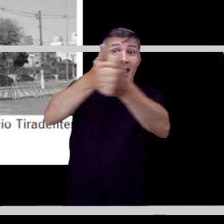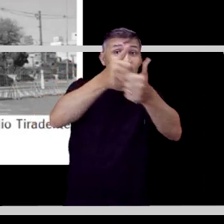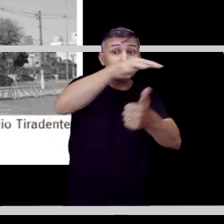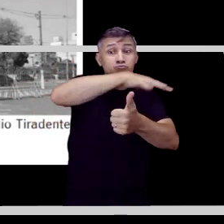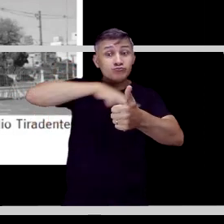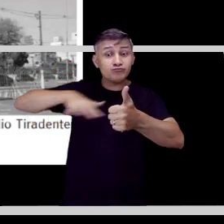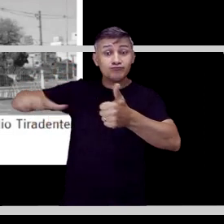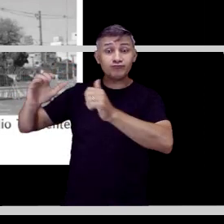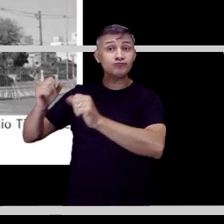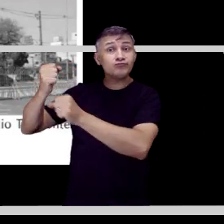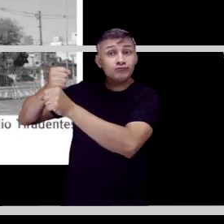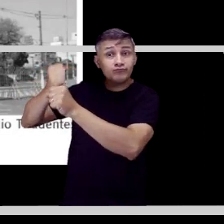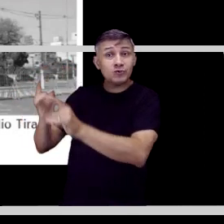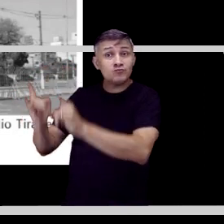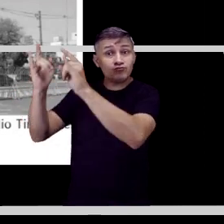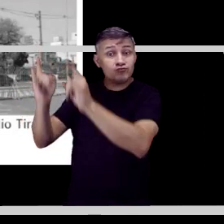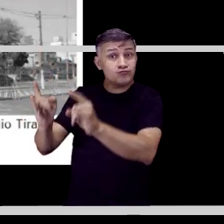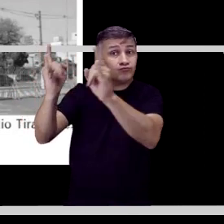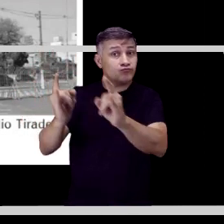os edifícios